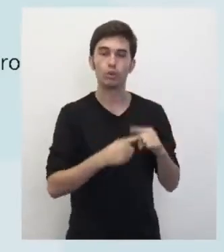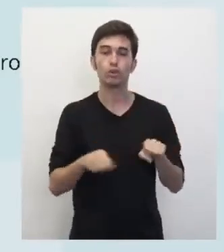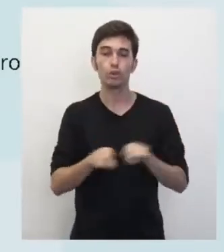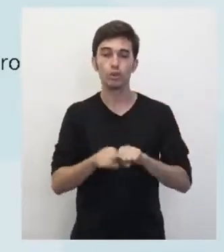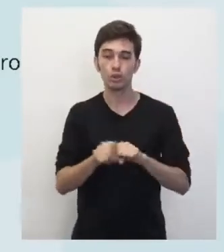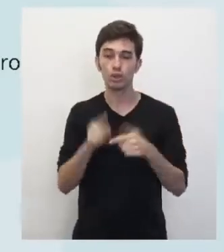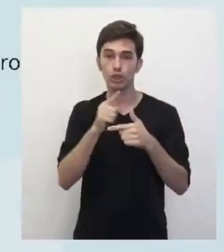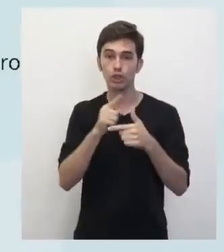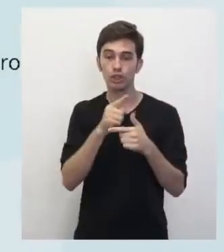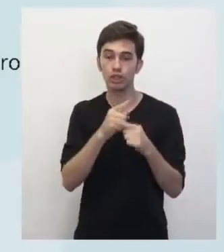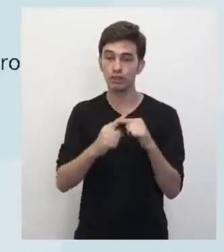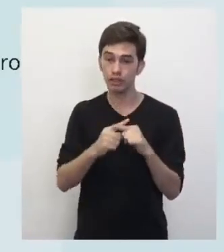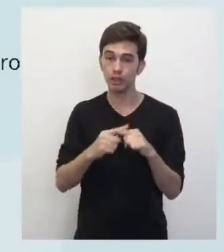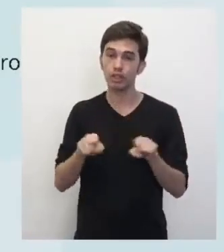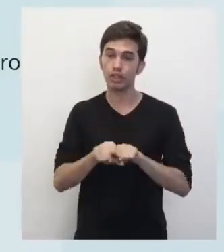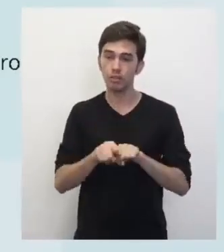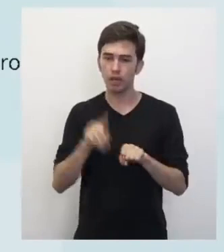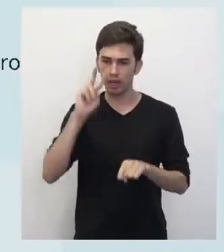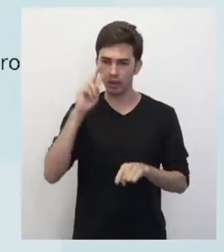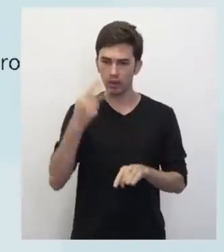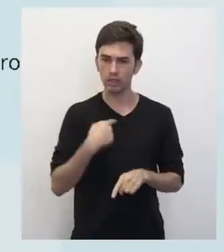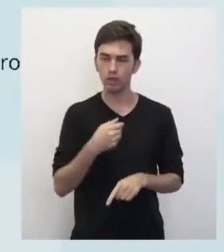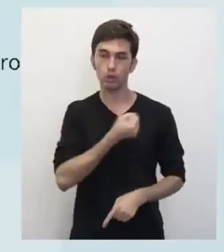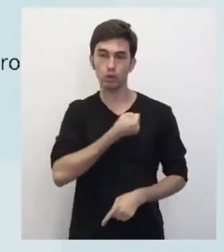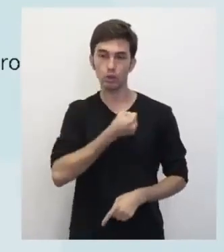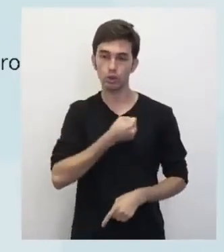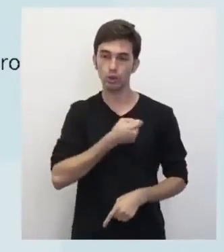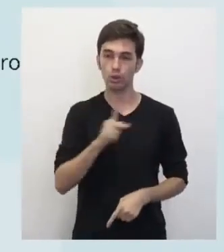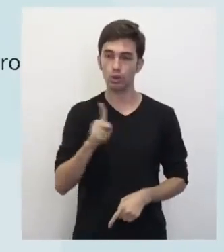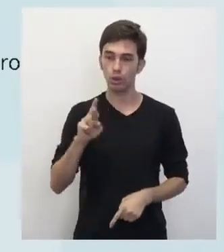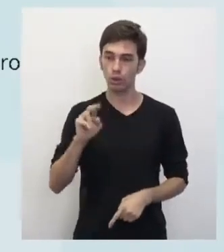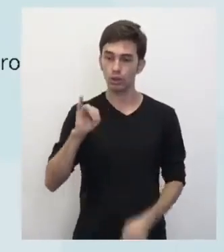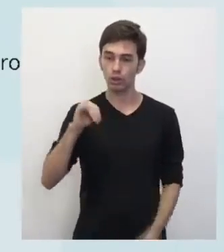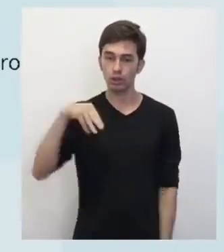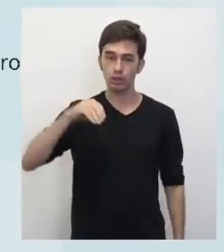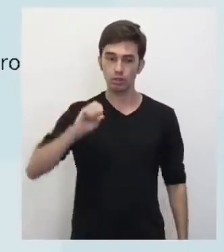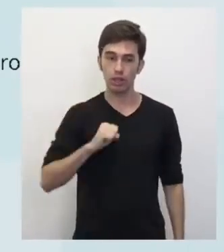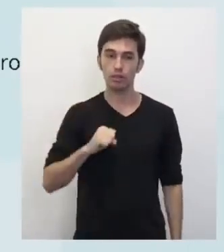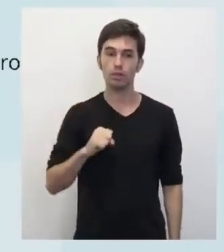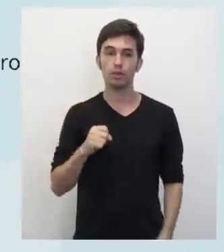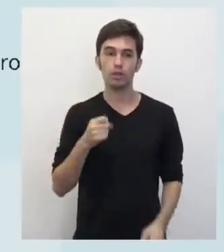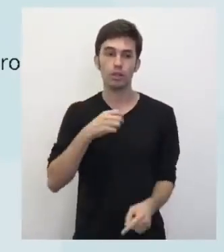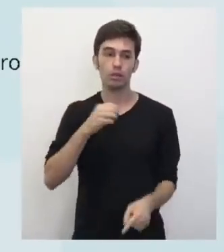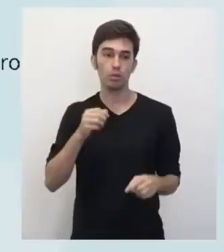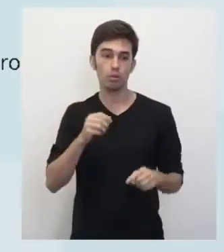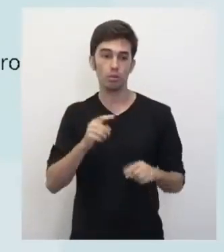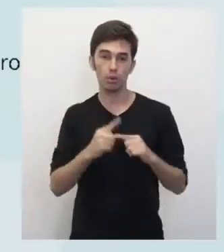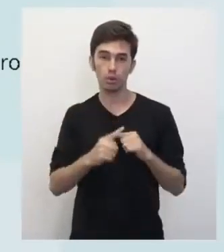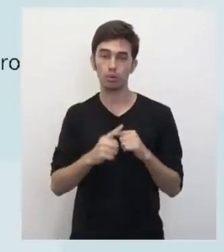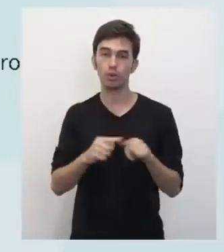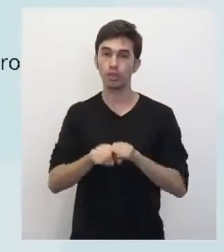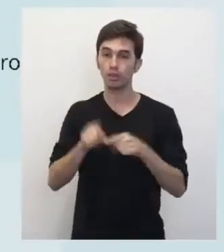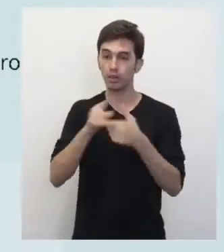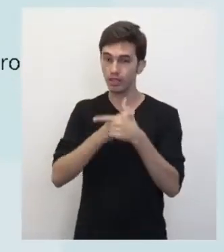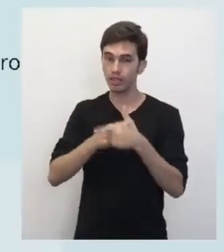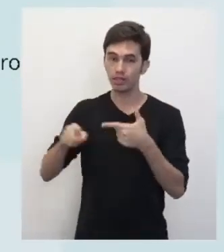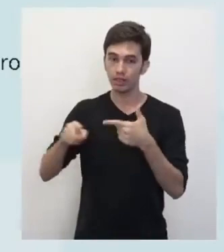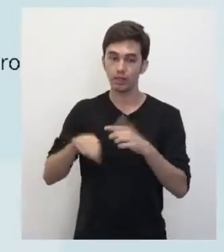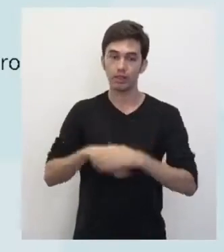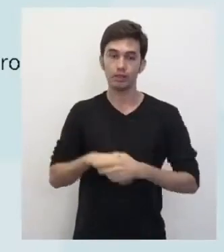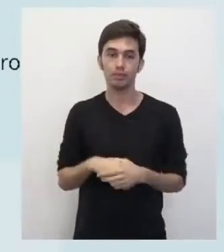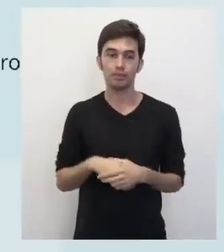primos, múltiplos e divisores. Então a ideia é mais ou menos nesse caminho, né? Então nós vamos hoje ver aí a ideia